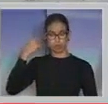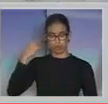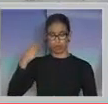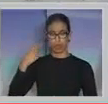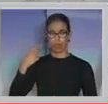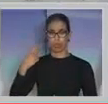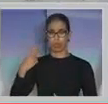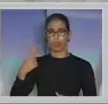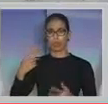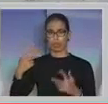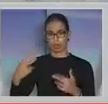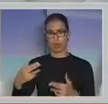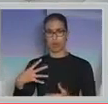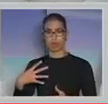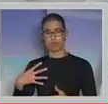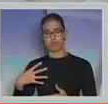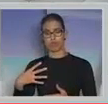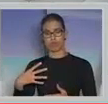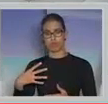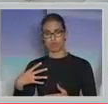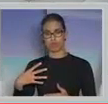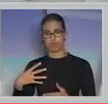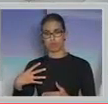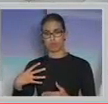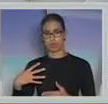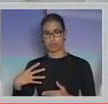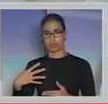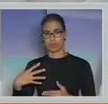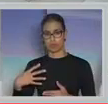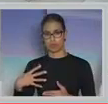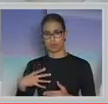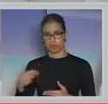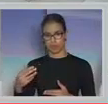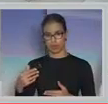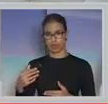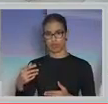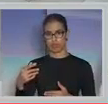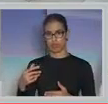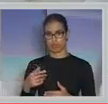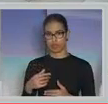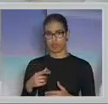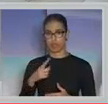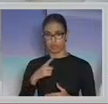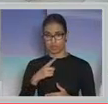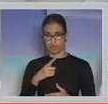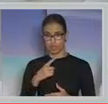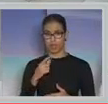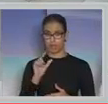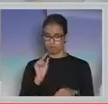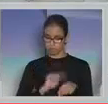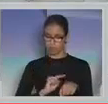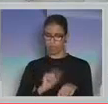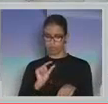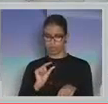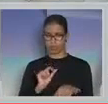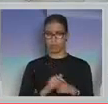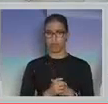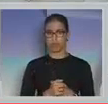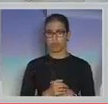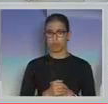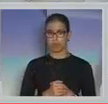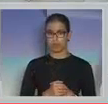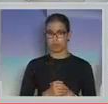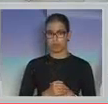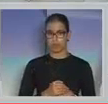filhote de Alckmin é uma criatura Nobre Deputado é uma criança só para concluir são as referências tem mais um tempo Obrigado seu presente